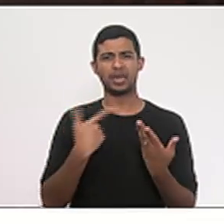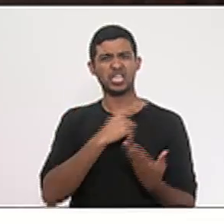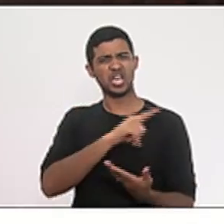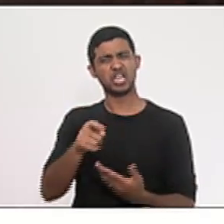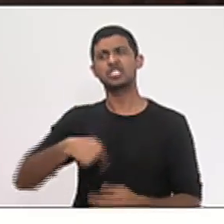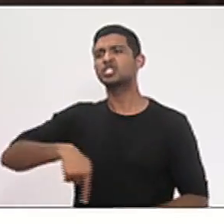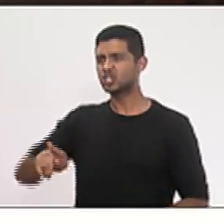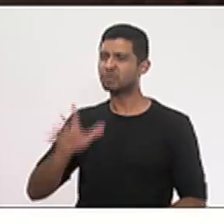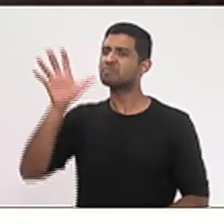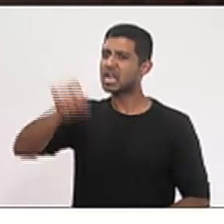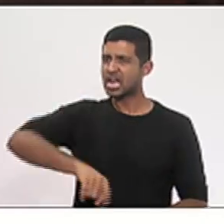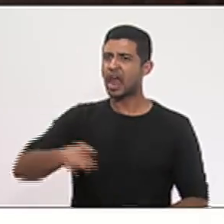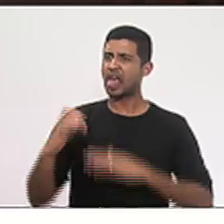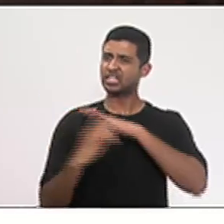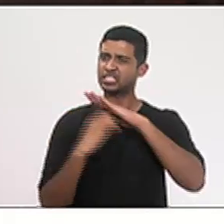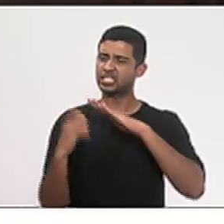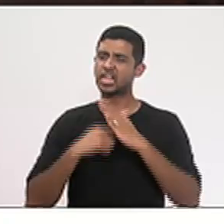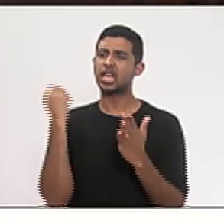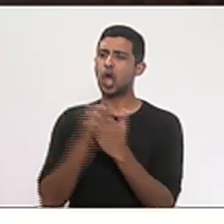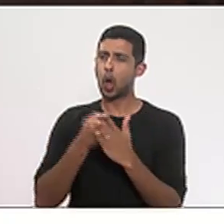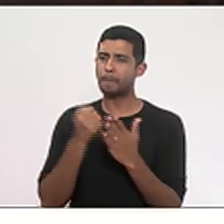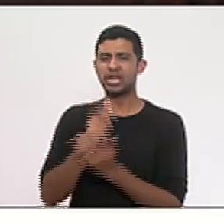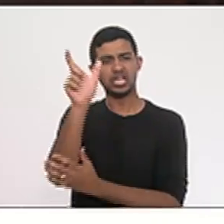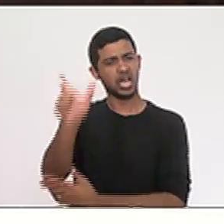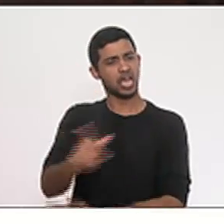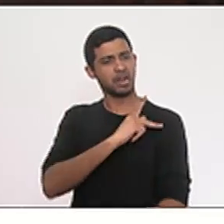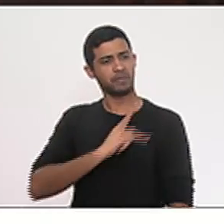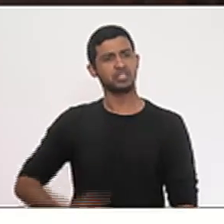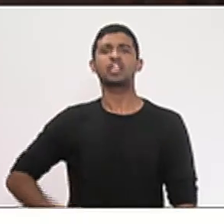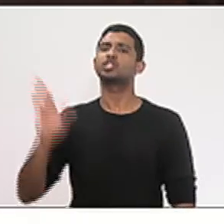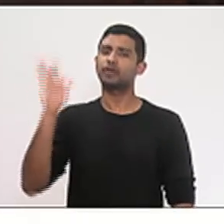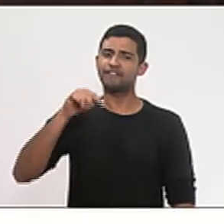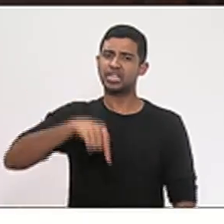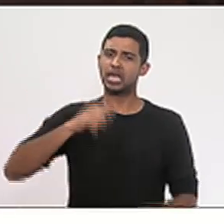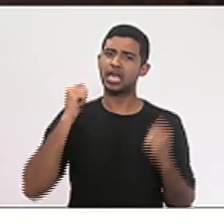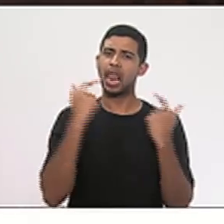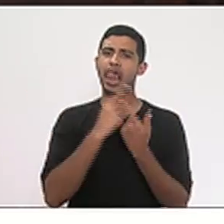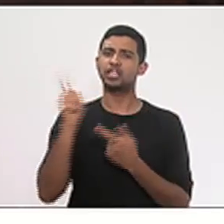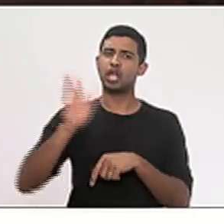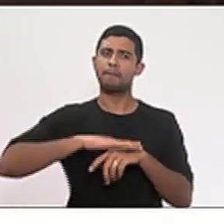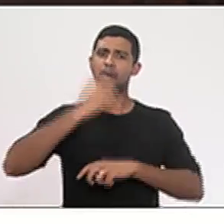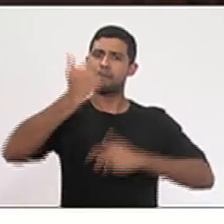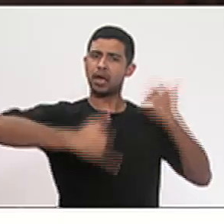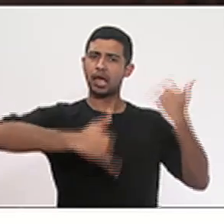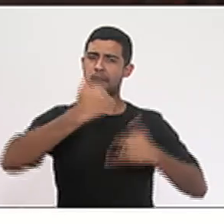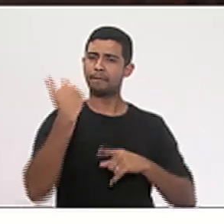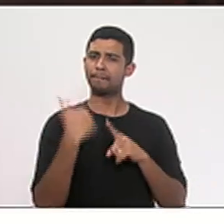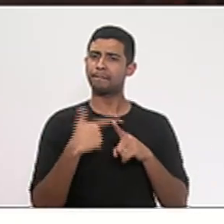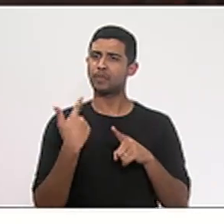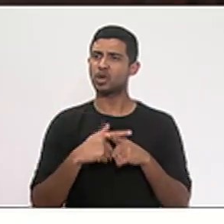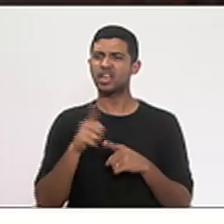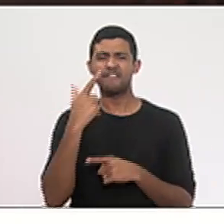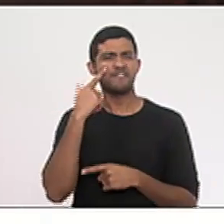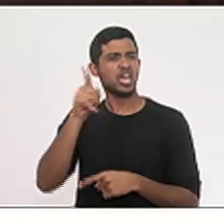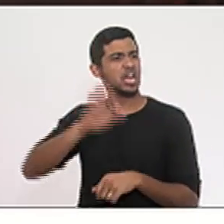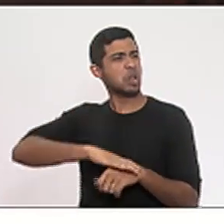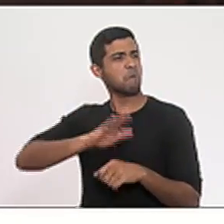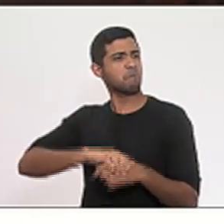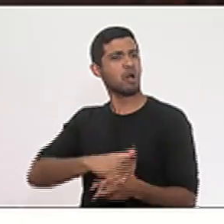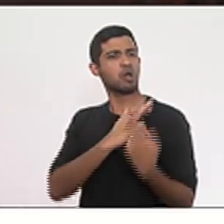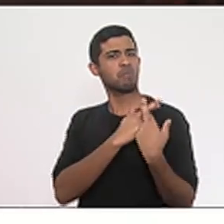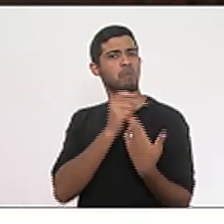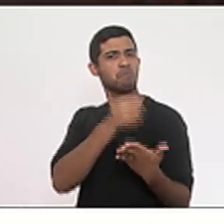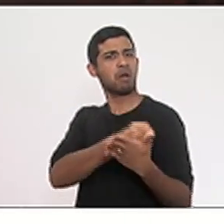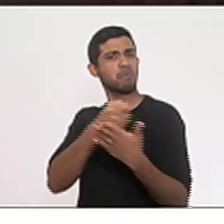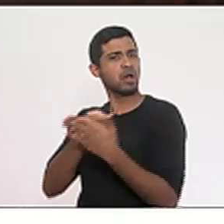SEDAI sim, para que ela obrigue esse presidente a vir aqui nessa casa dar explicações, porque ele está impondo, como o presidente do